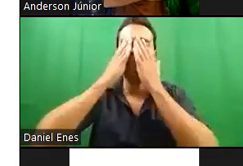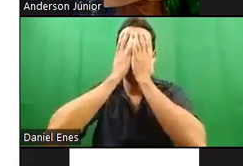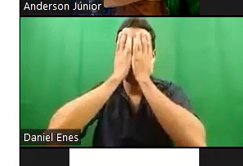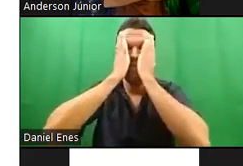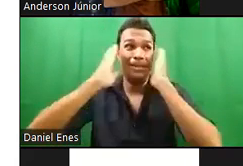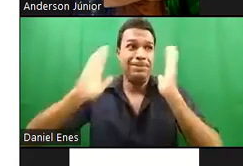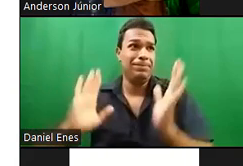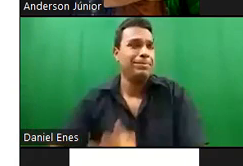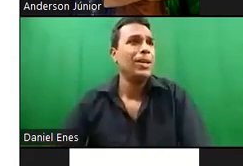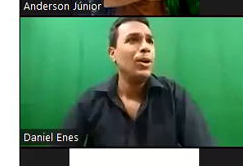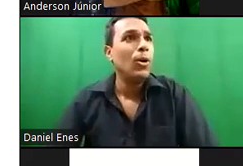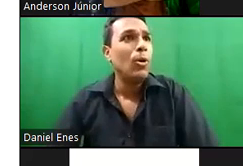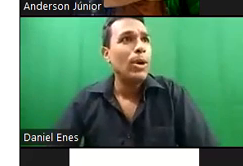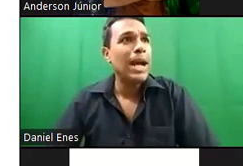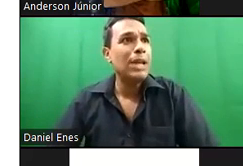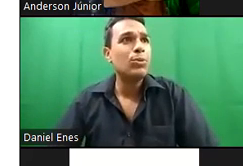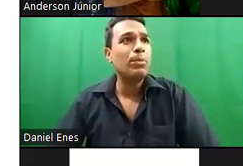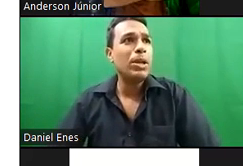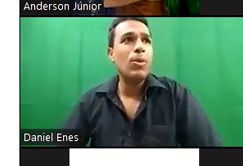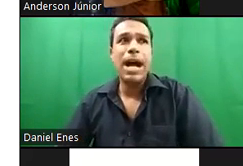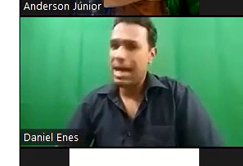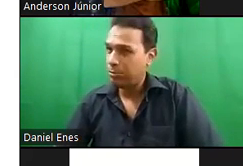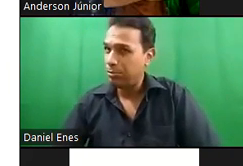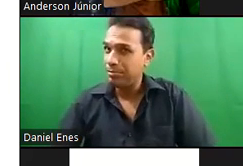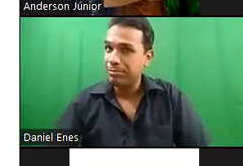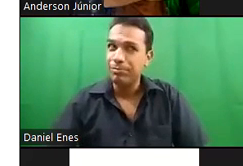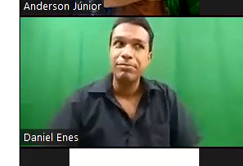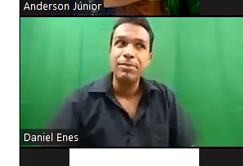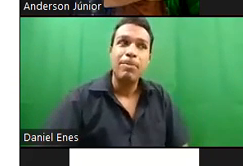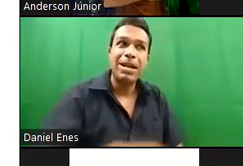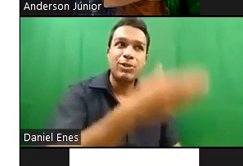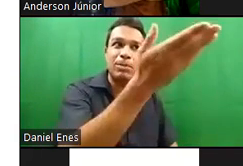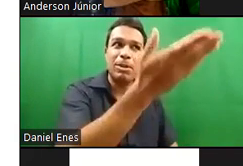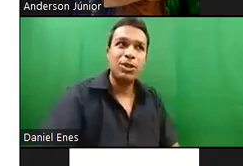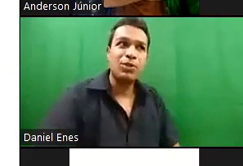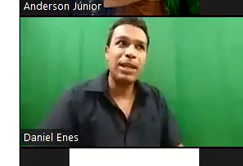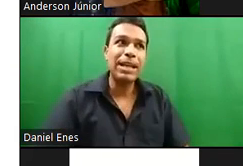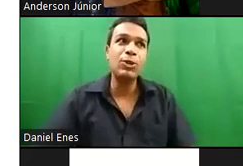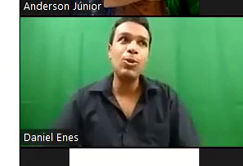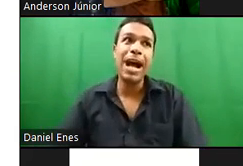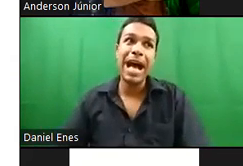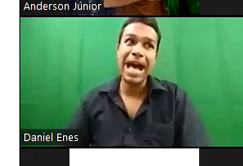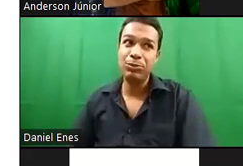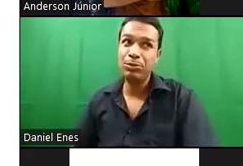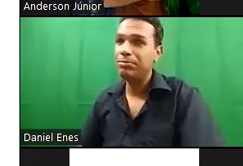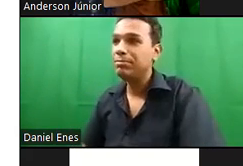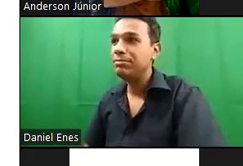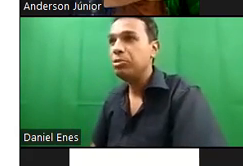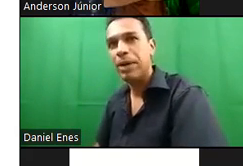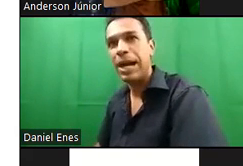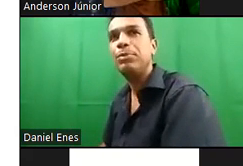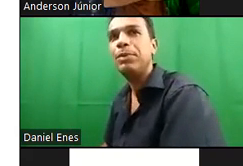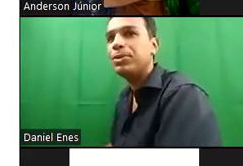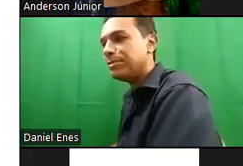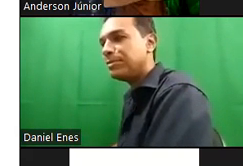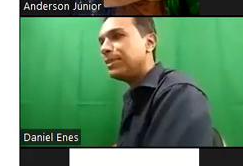língua portuguesa, o gato comeu o rato, mas eu também posso falar que o